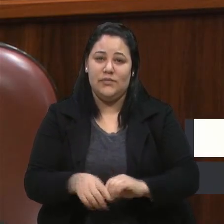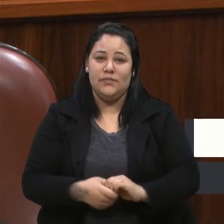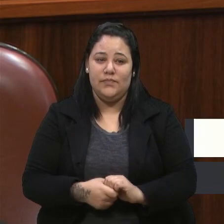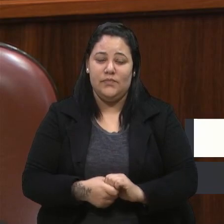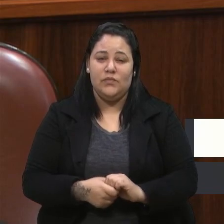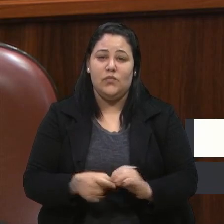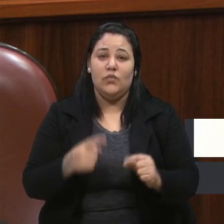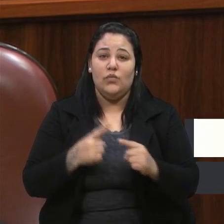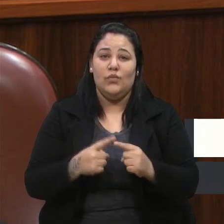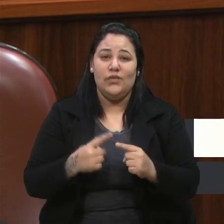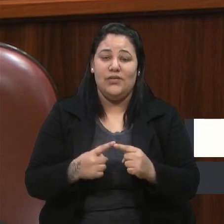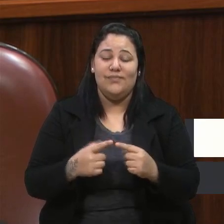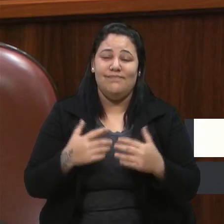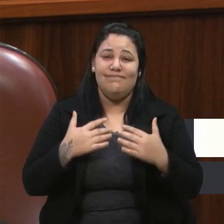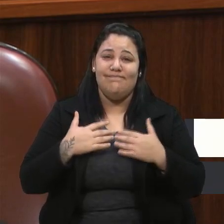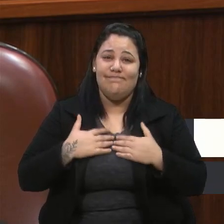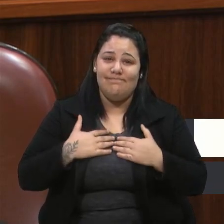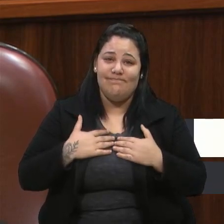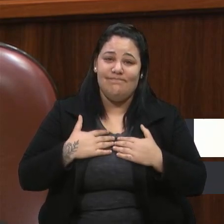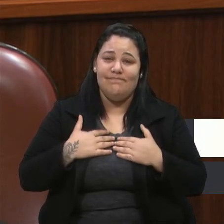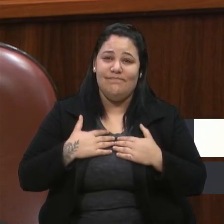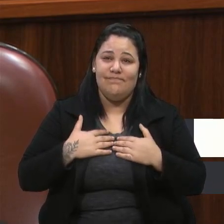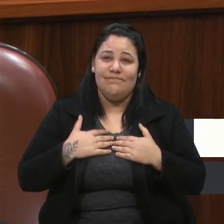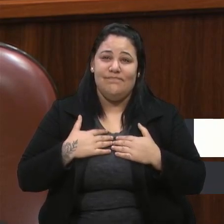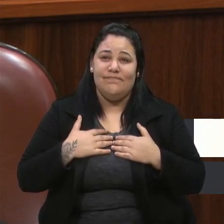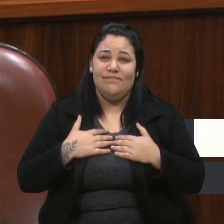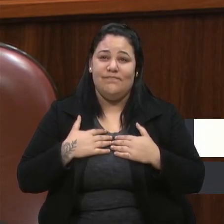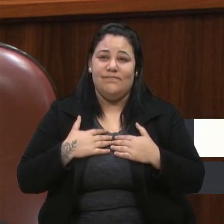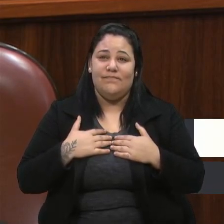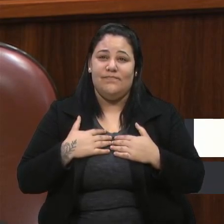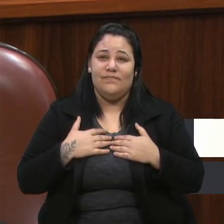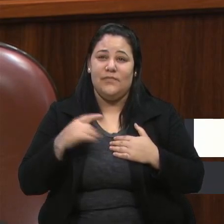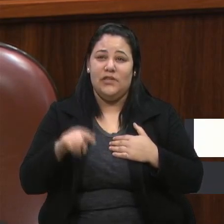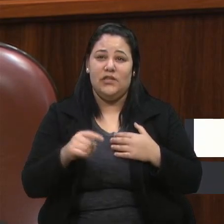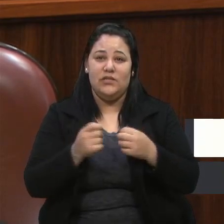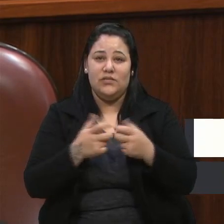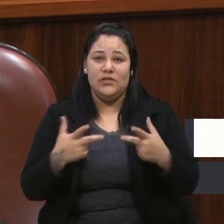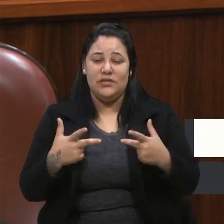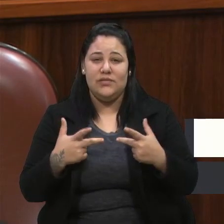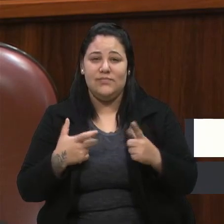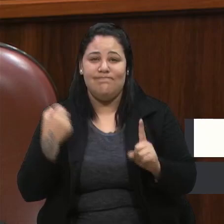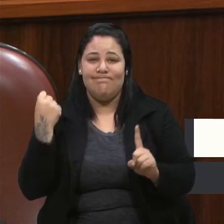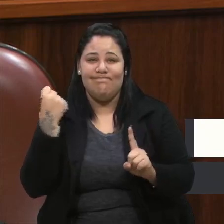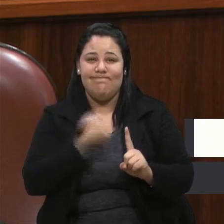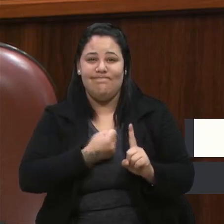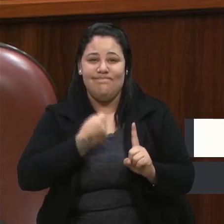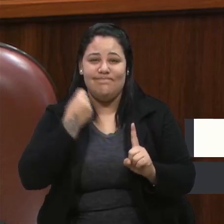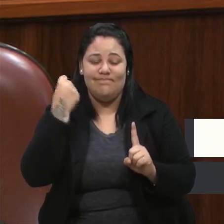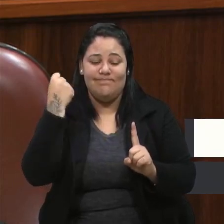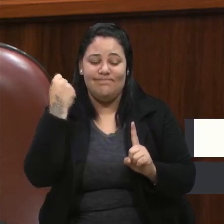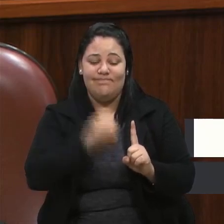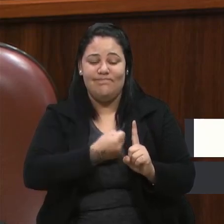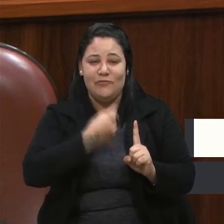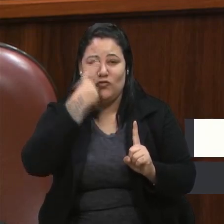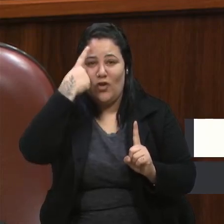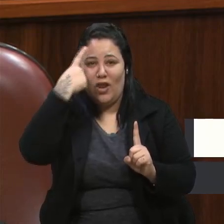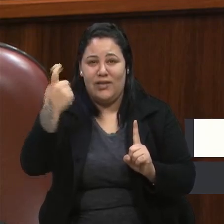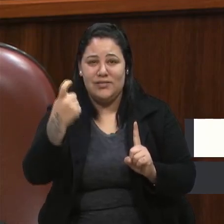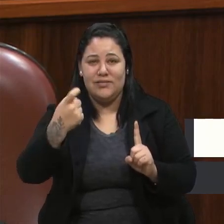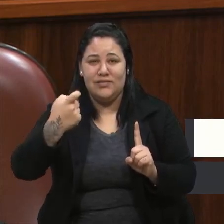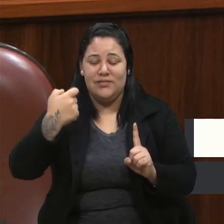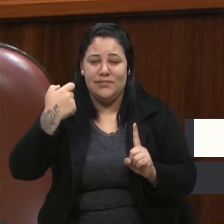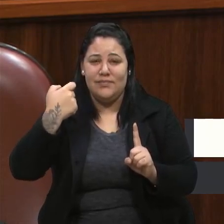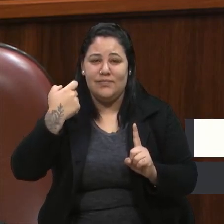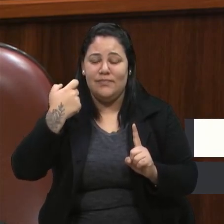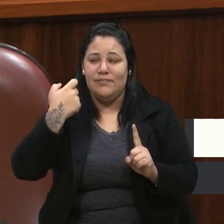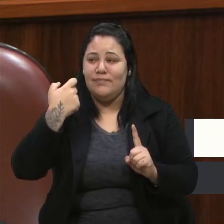Porque me parece, né? Essa questão da agressão, me parece que precisa acontecer uma